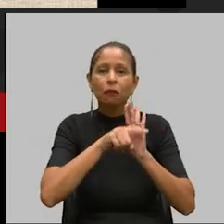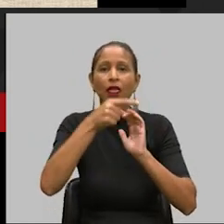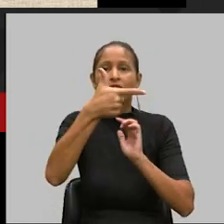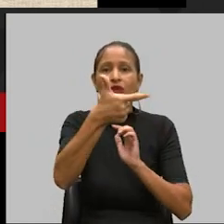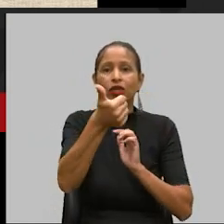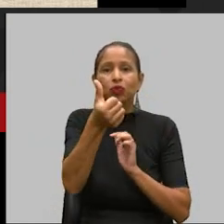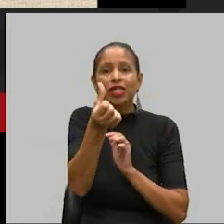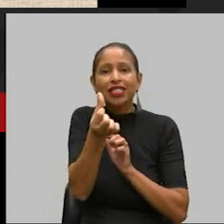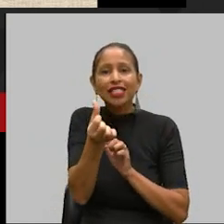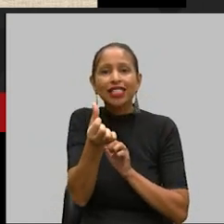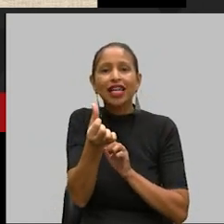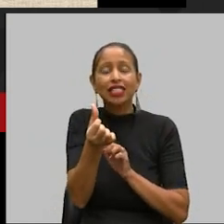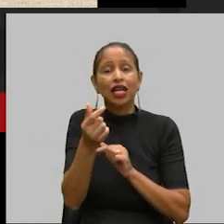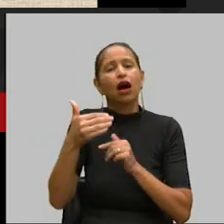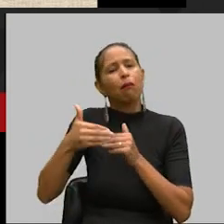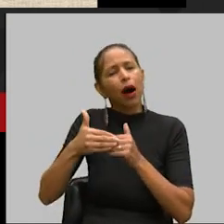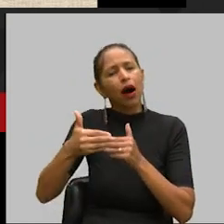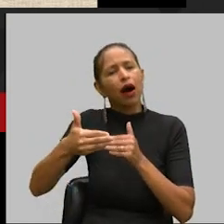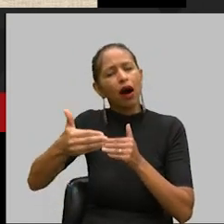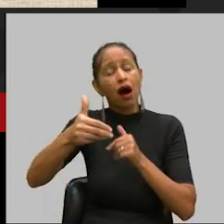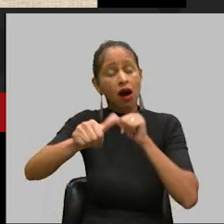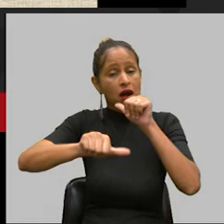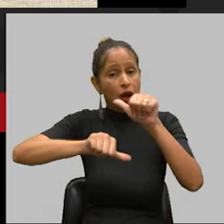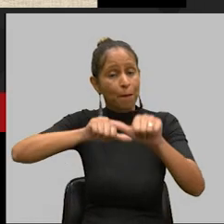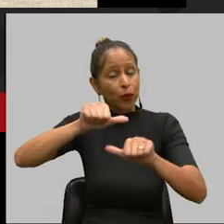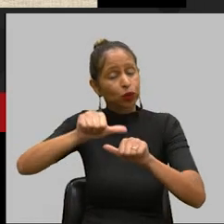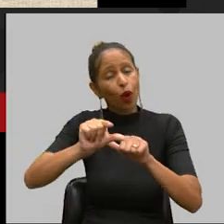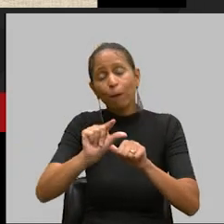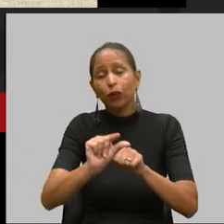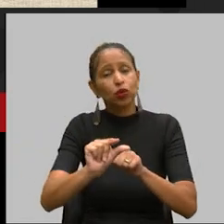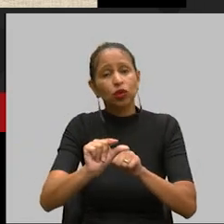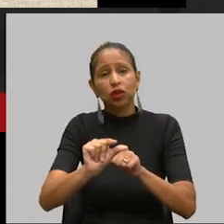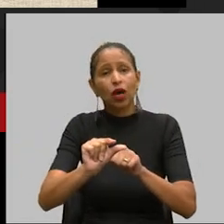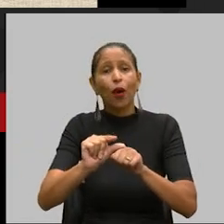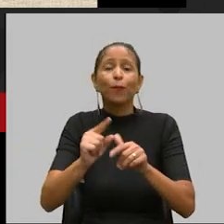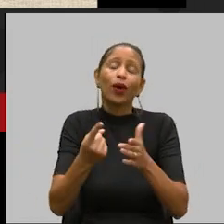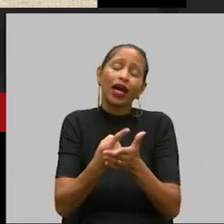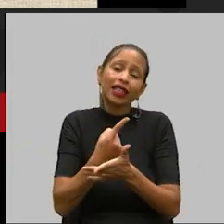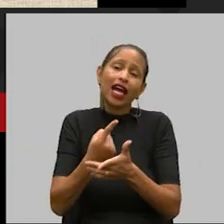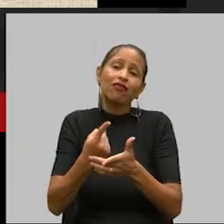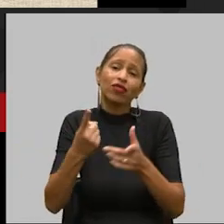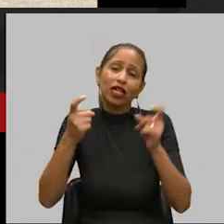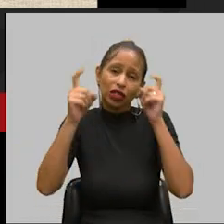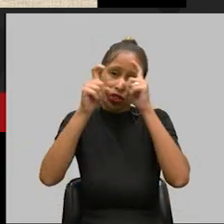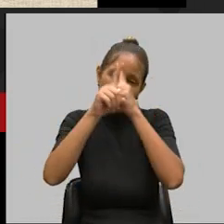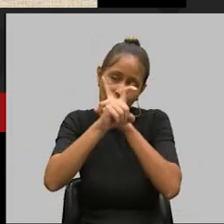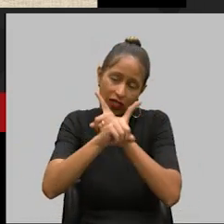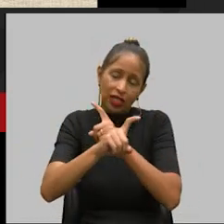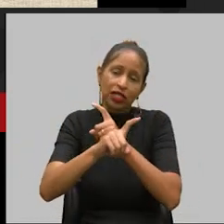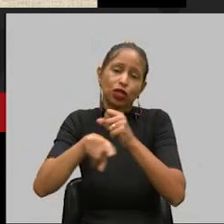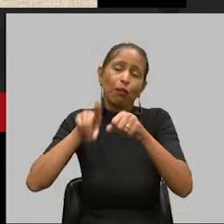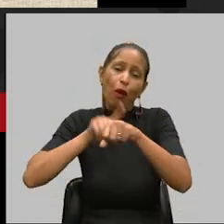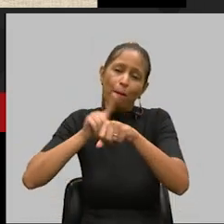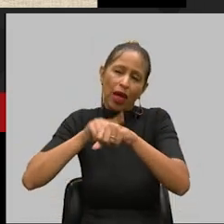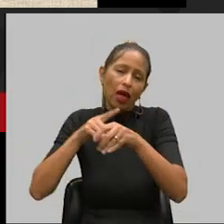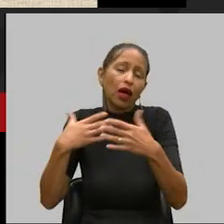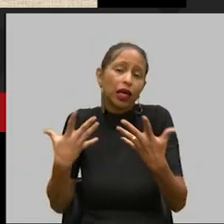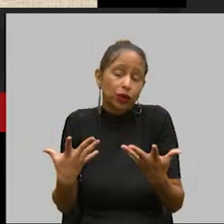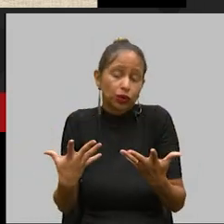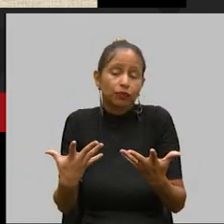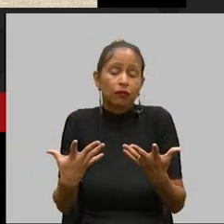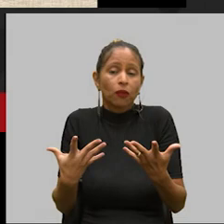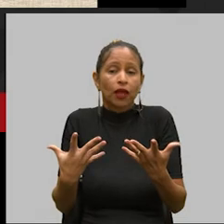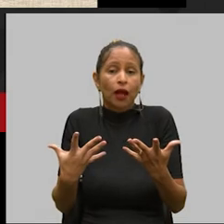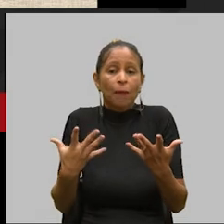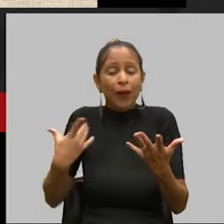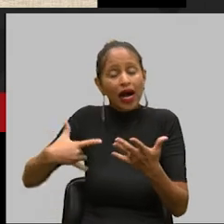né de lá para cá não mudou muito não devido ao período difícil Tenebroso que nós vivemos mas a gente